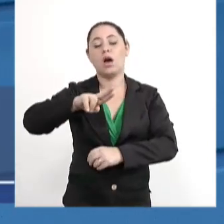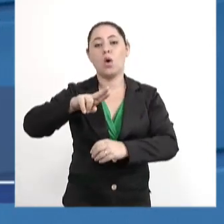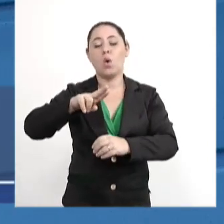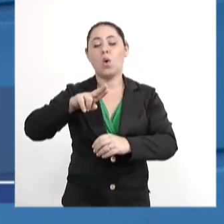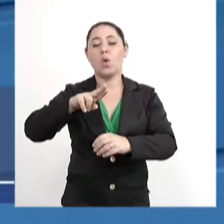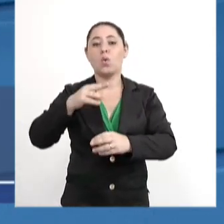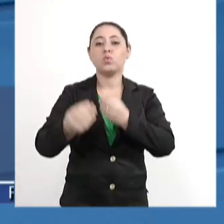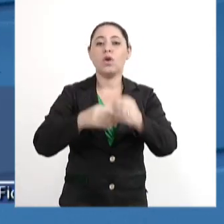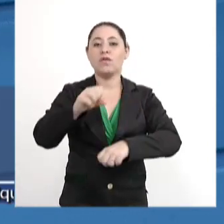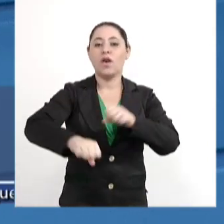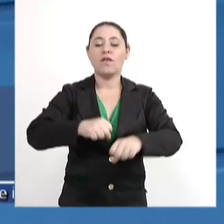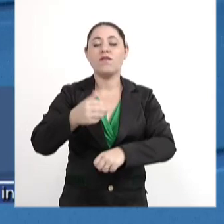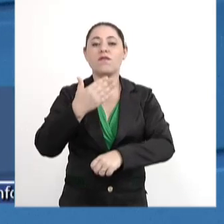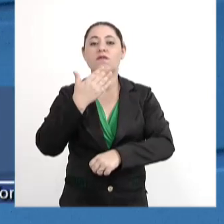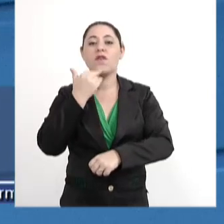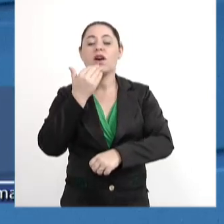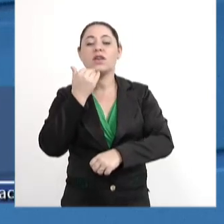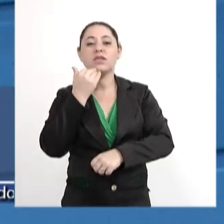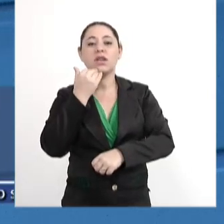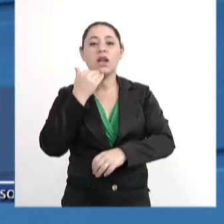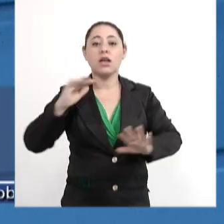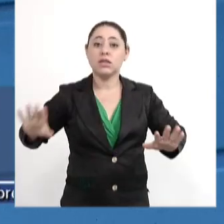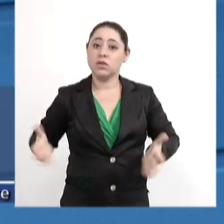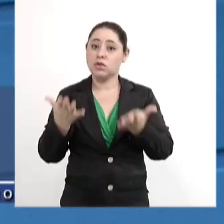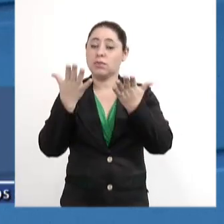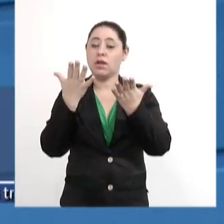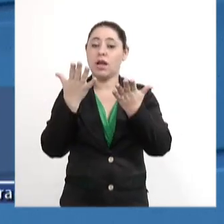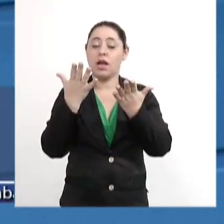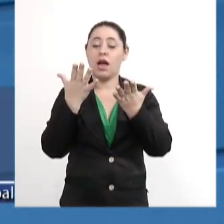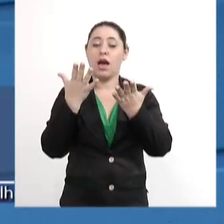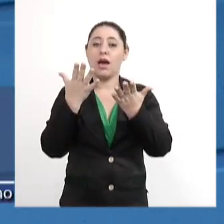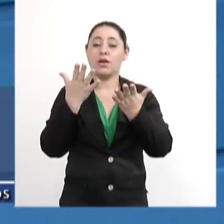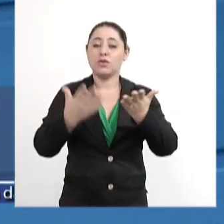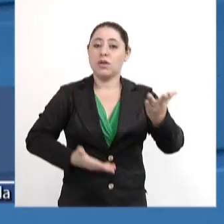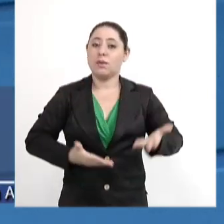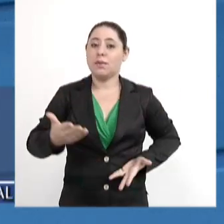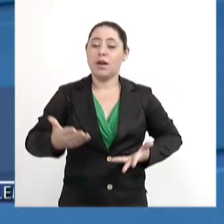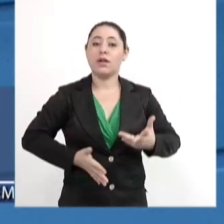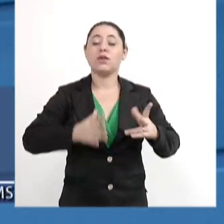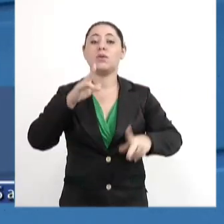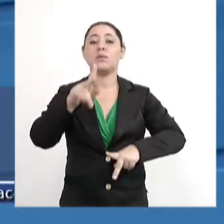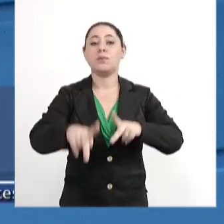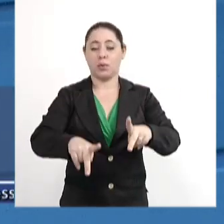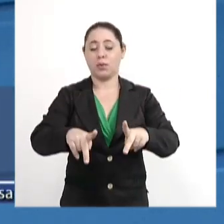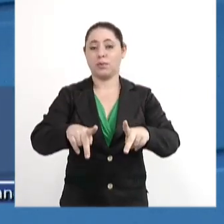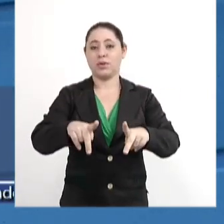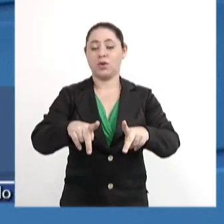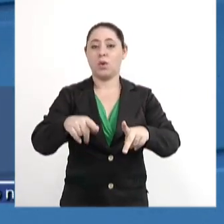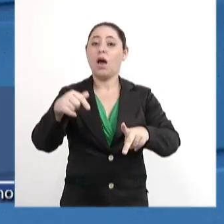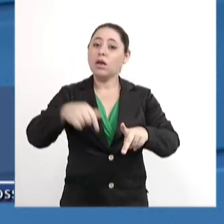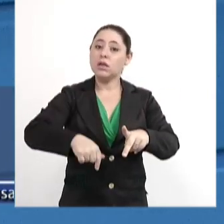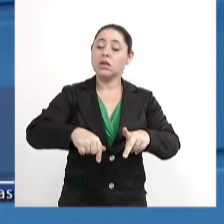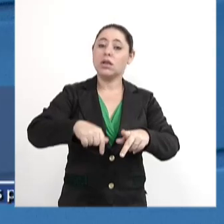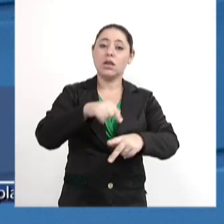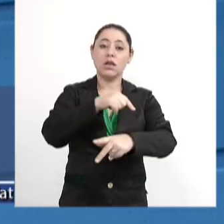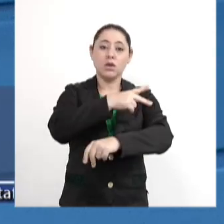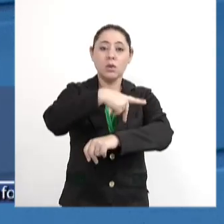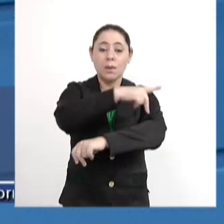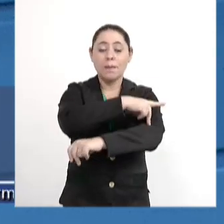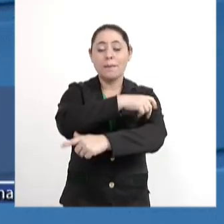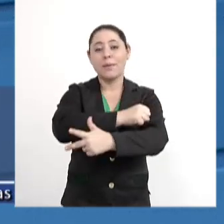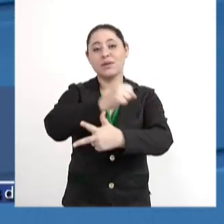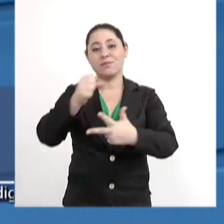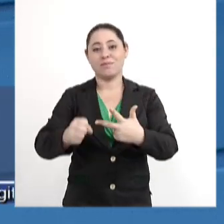transporte seja facilitada e estimulada aos servidores públicos lotados no Parque dos Poderes, viabilizando,